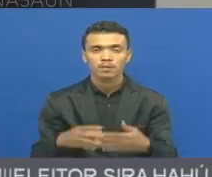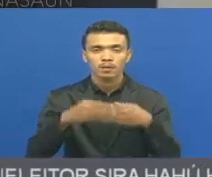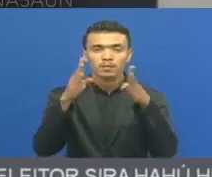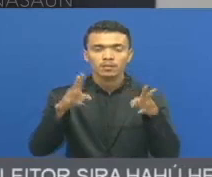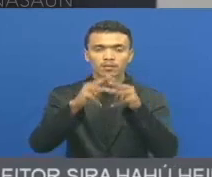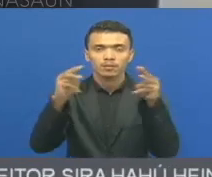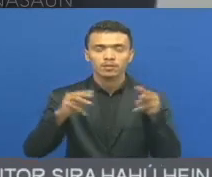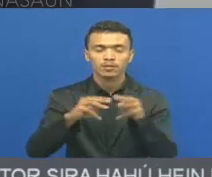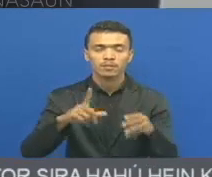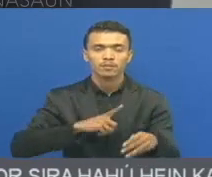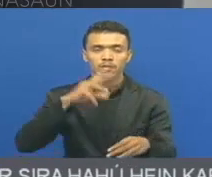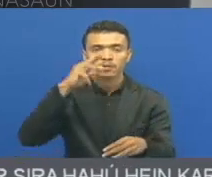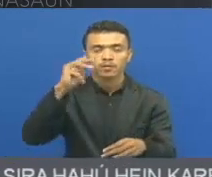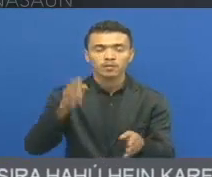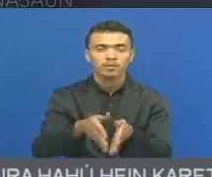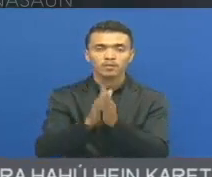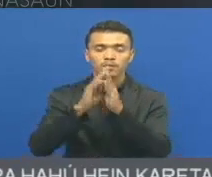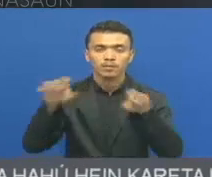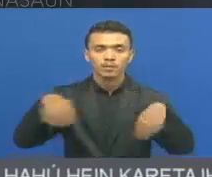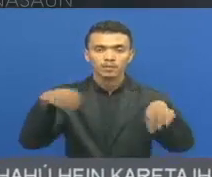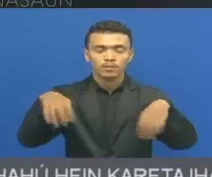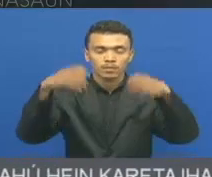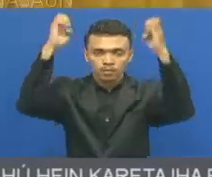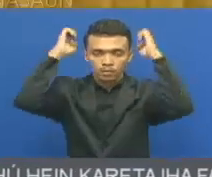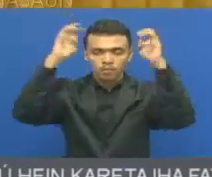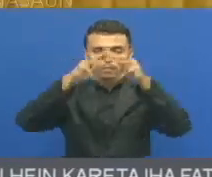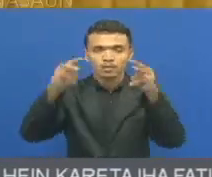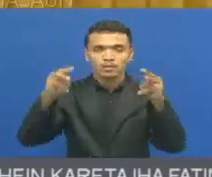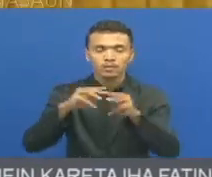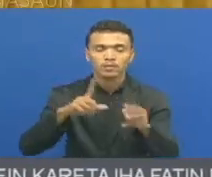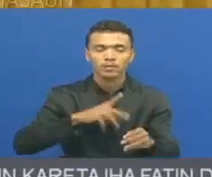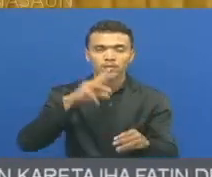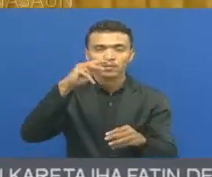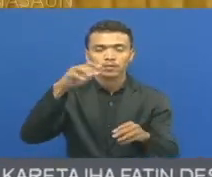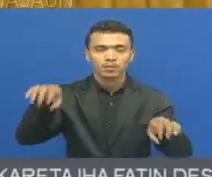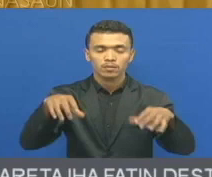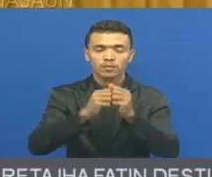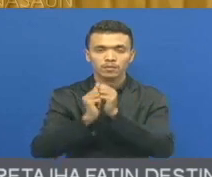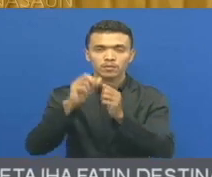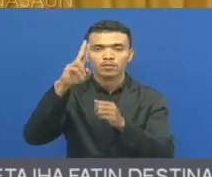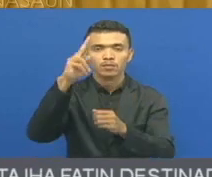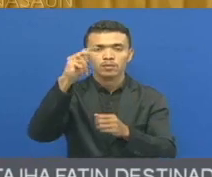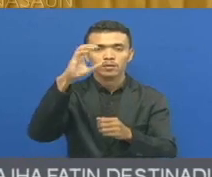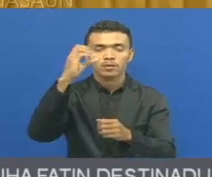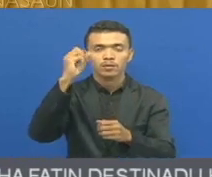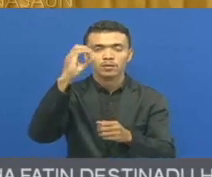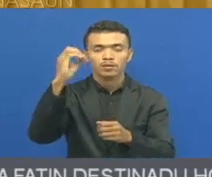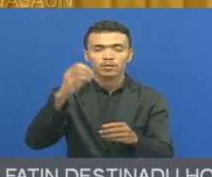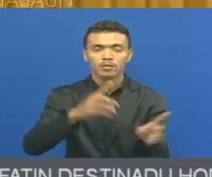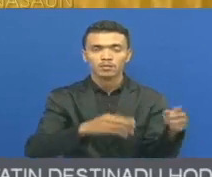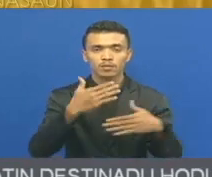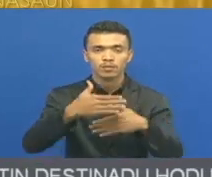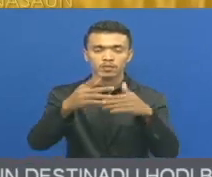Administrador Município Lautem, Domingos Sávio, o Serviço de Educação Municipal Lautem, atocoopera com a UNESCO Timor-Leste e o processo de